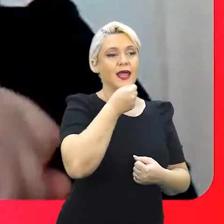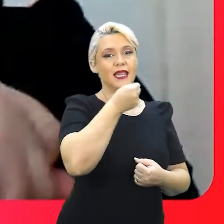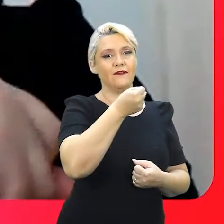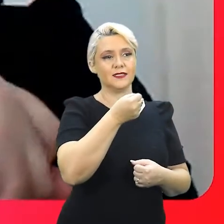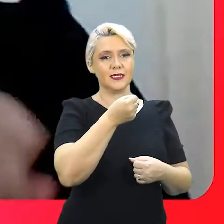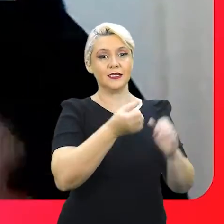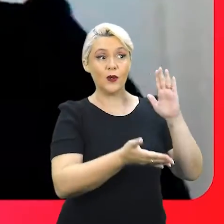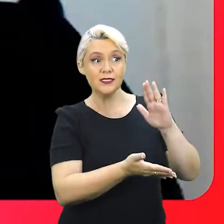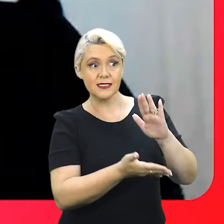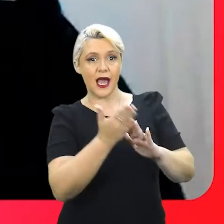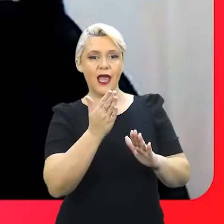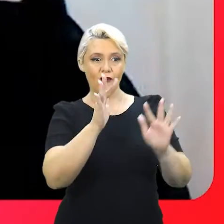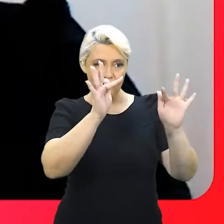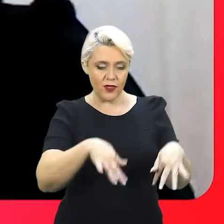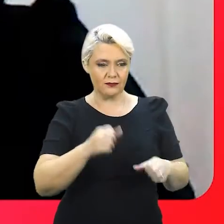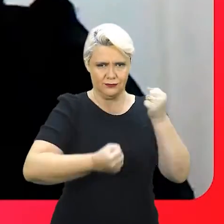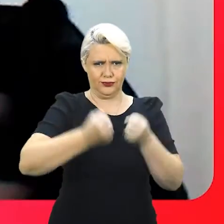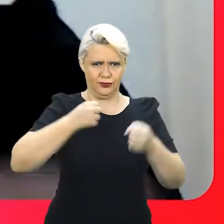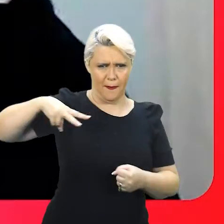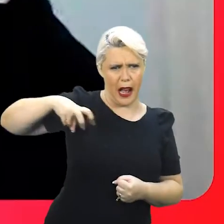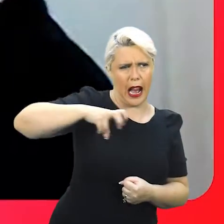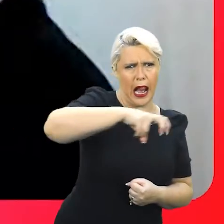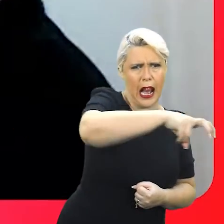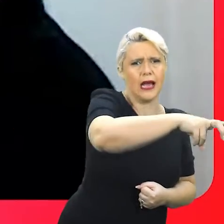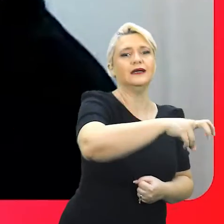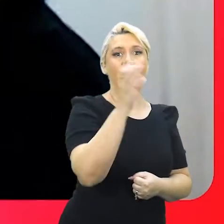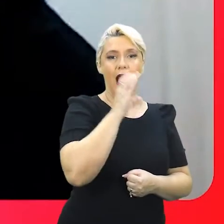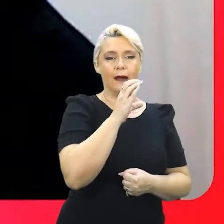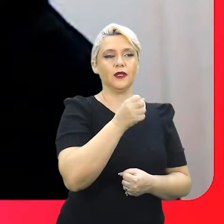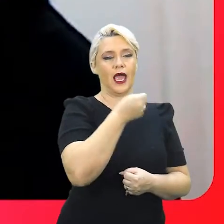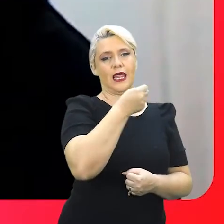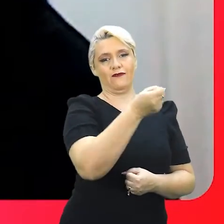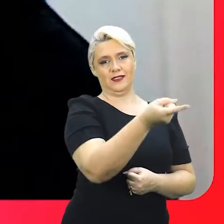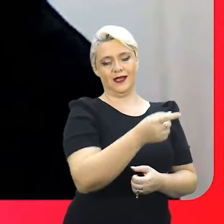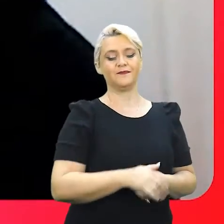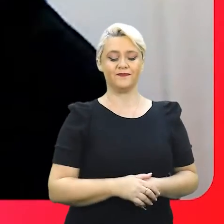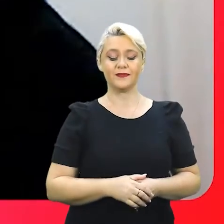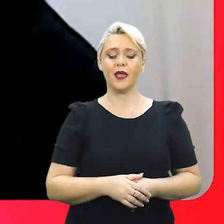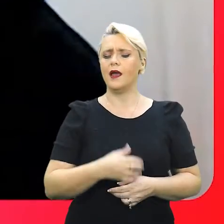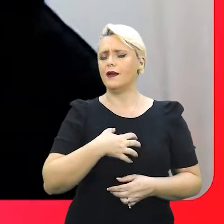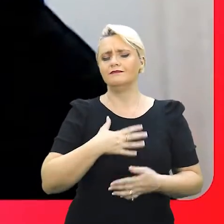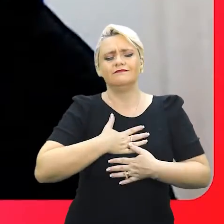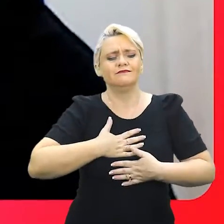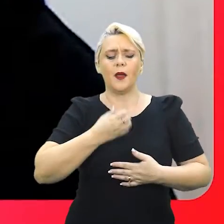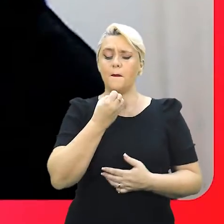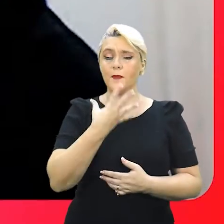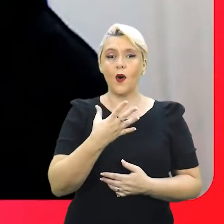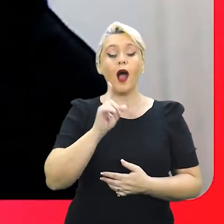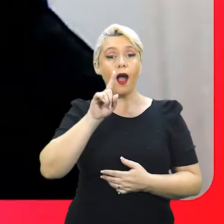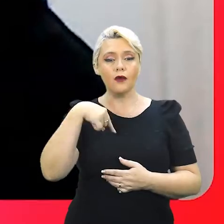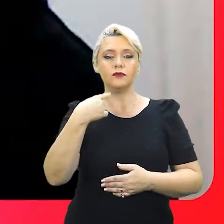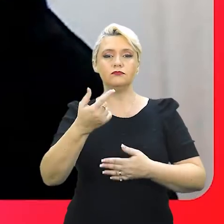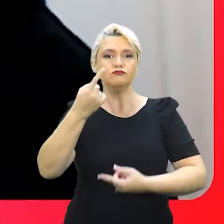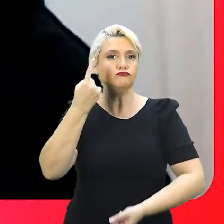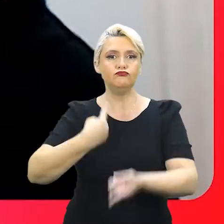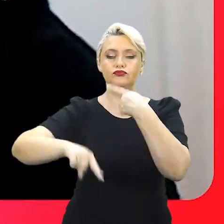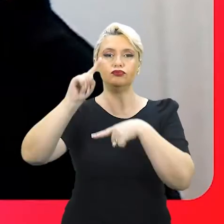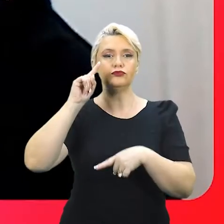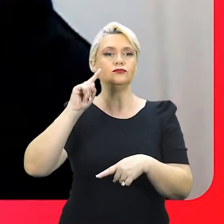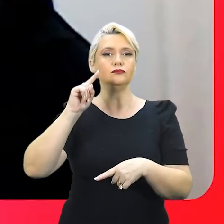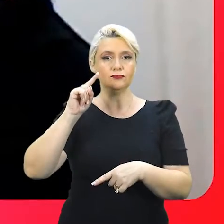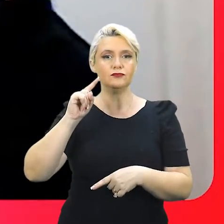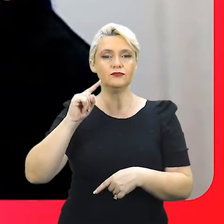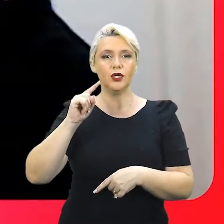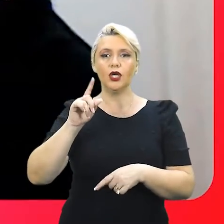uhum, saía 100 metros rasos. uhum. Né? Então, era muito bom. E aí eu virei uma atração